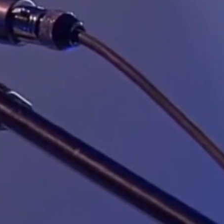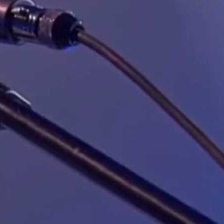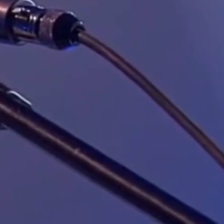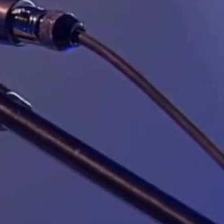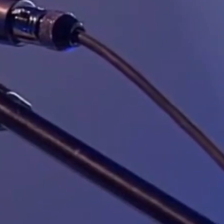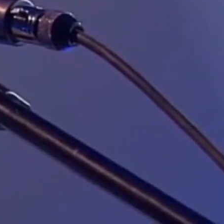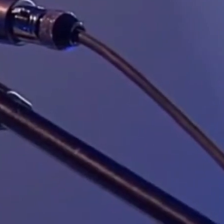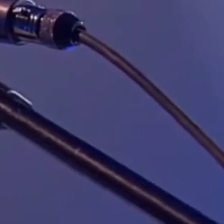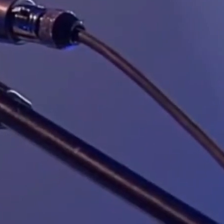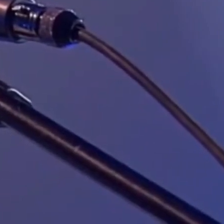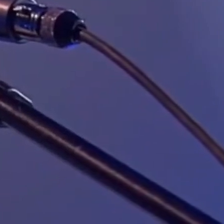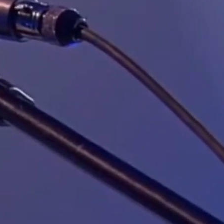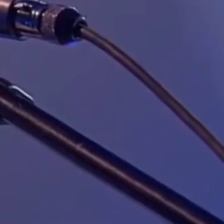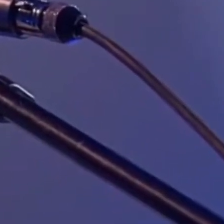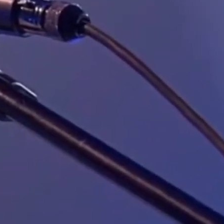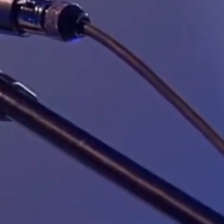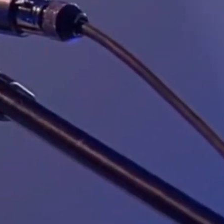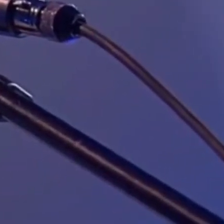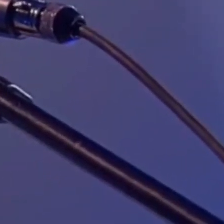Estavas